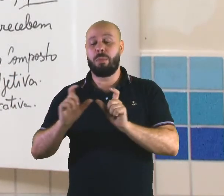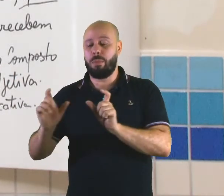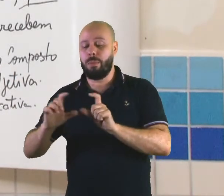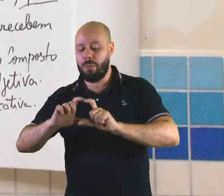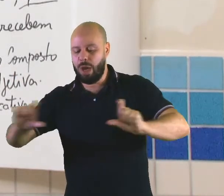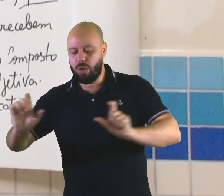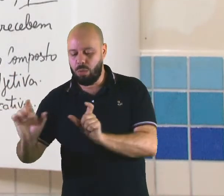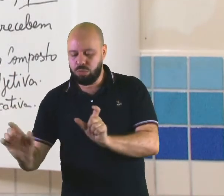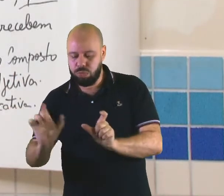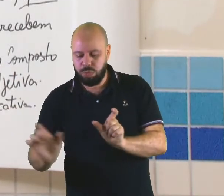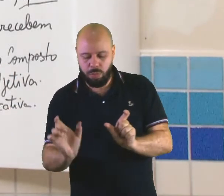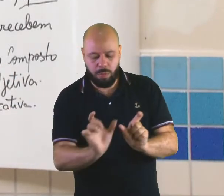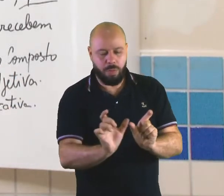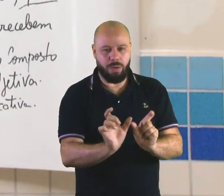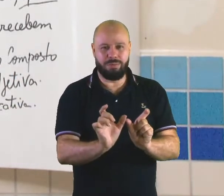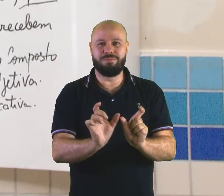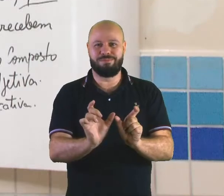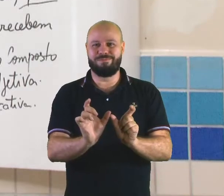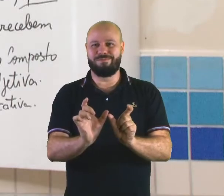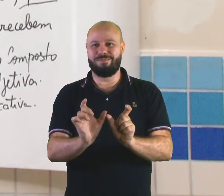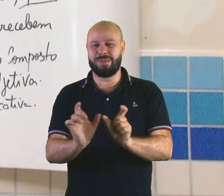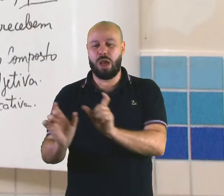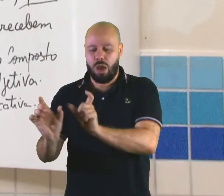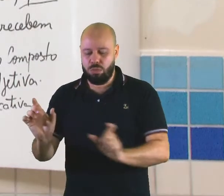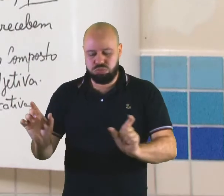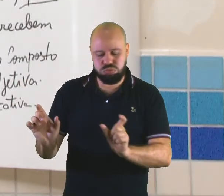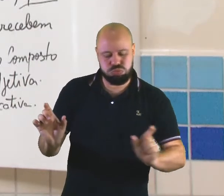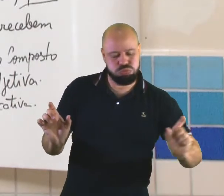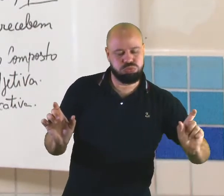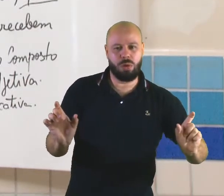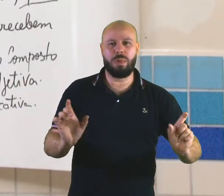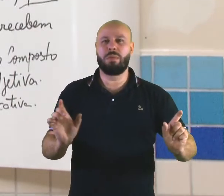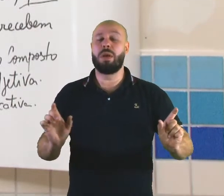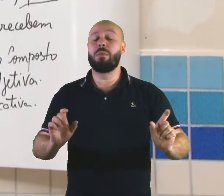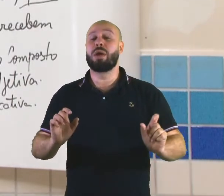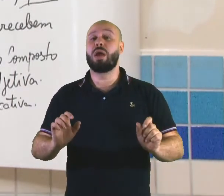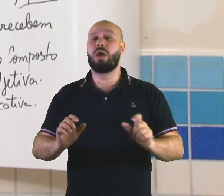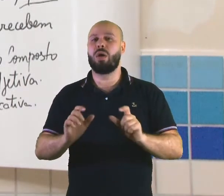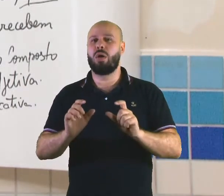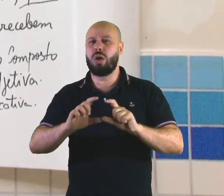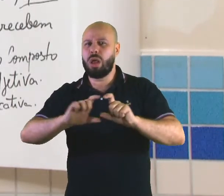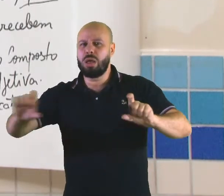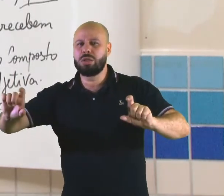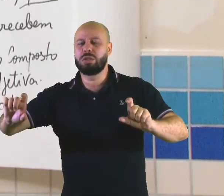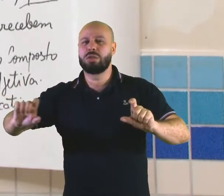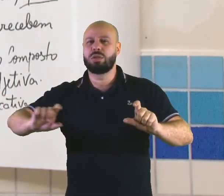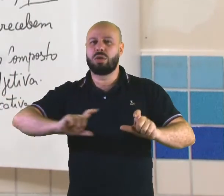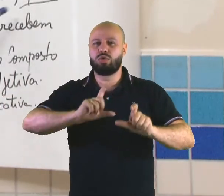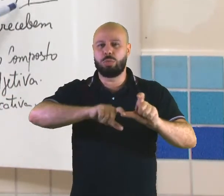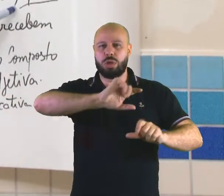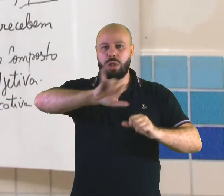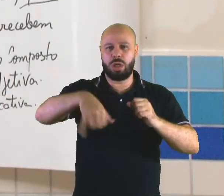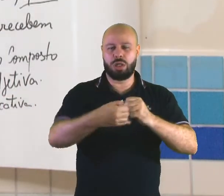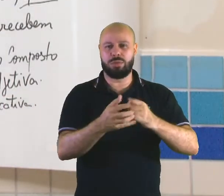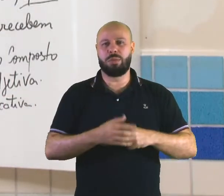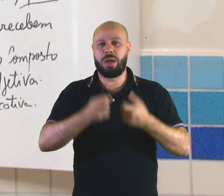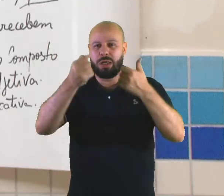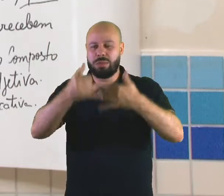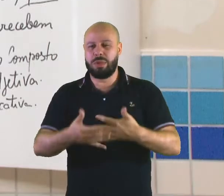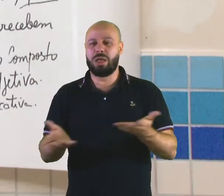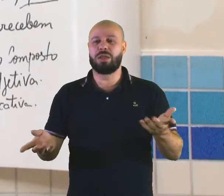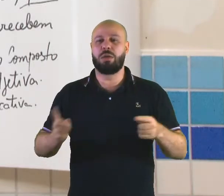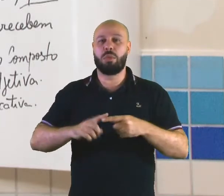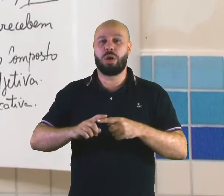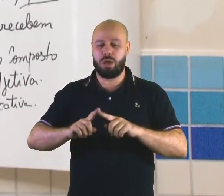composto, que é uma oração subordinada adjetiva e explicativa, pois veio também